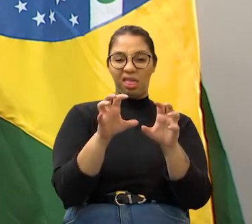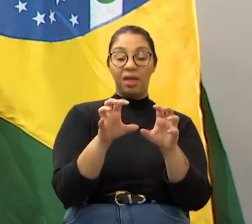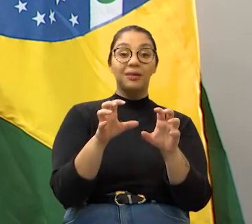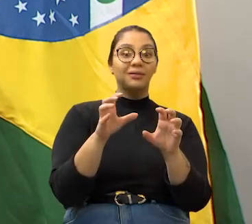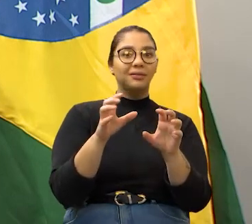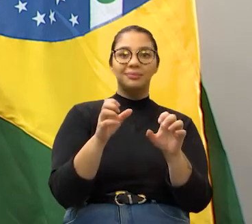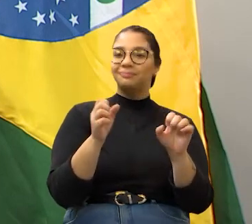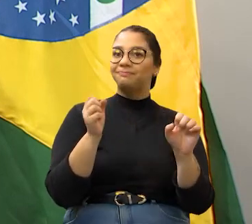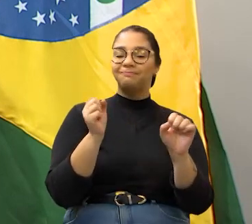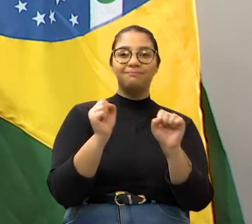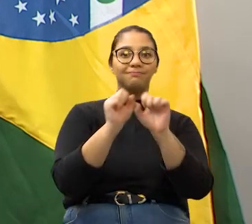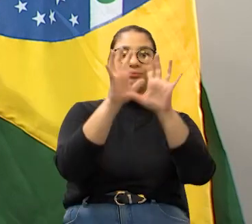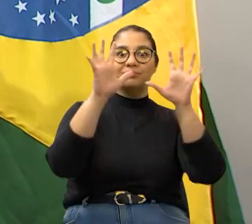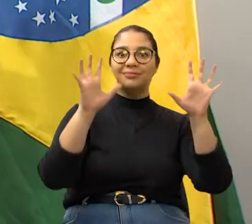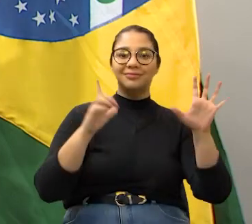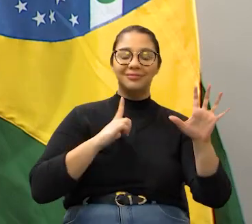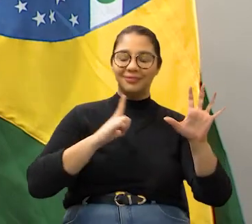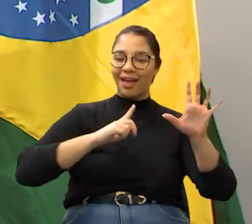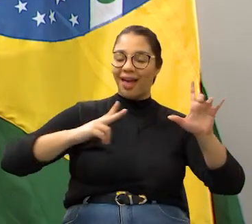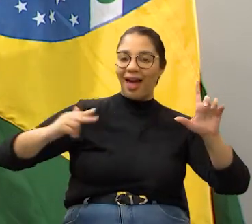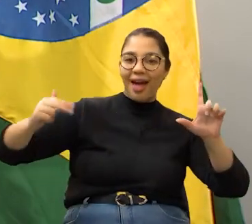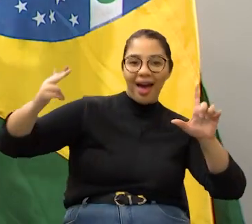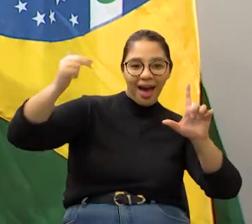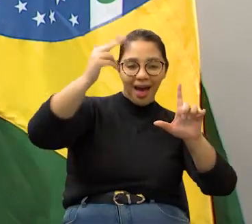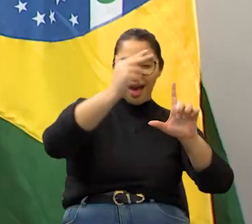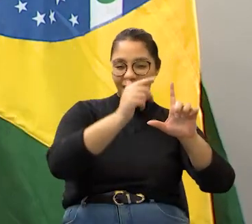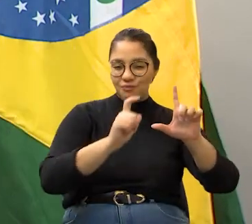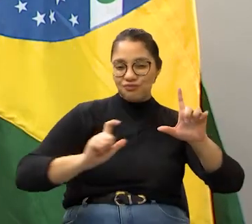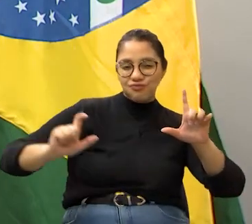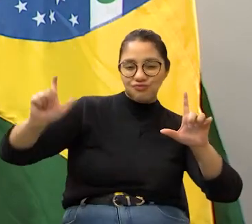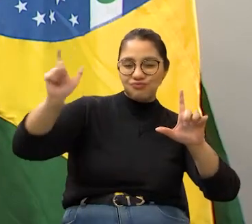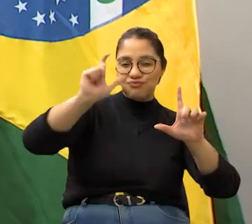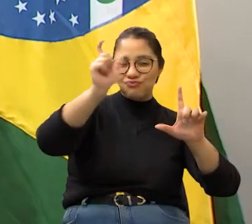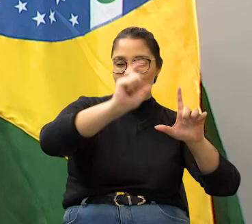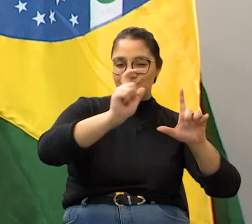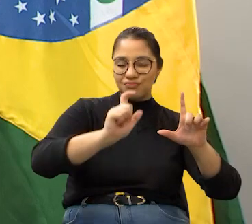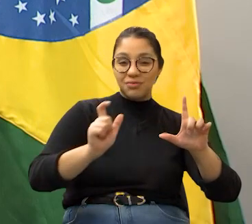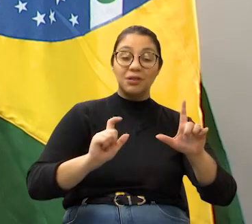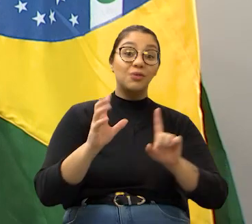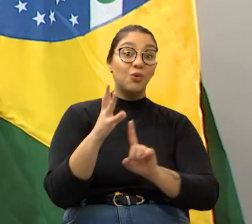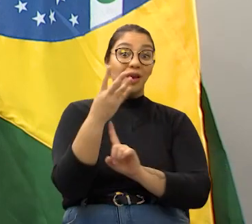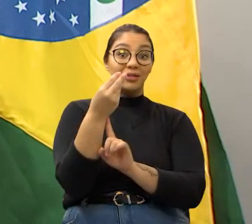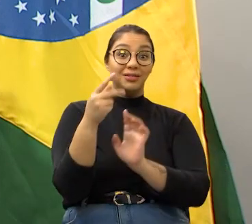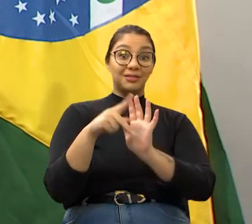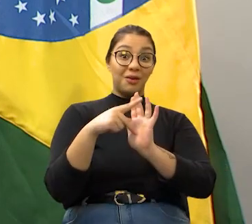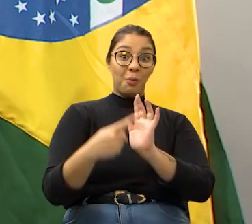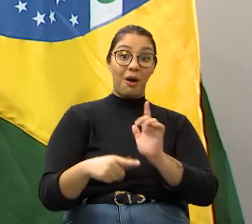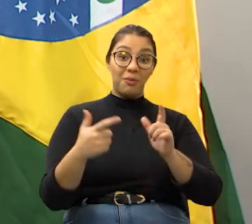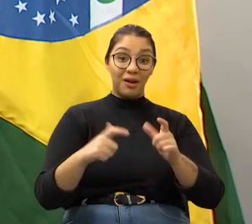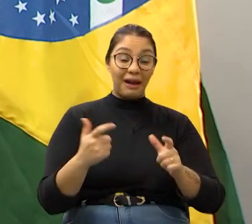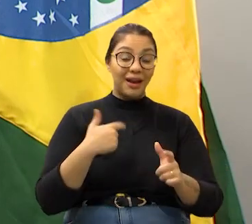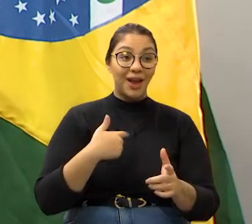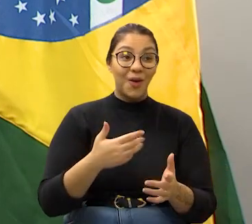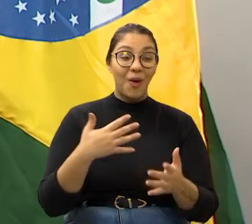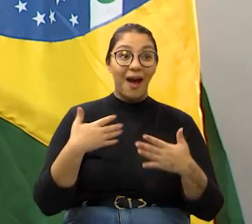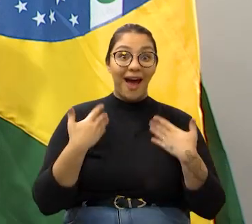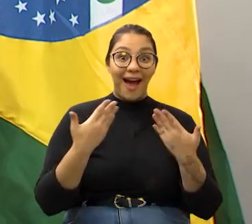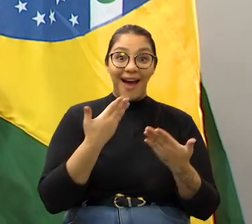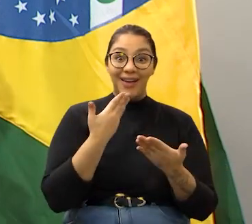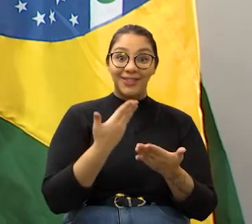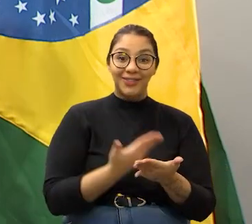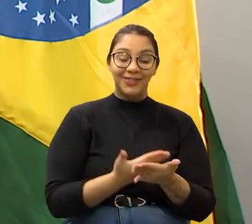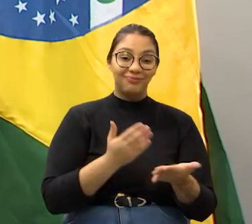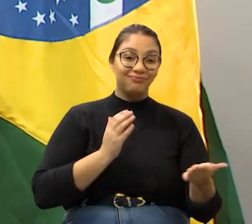você vai encontrar belos quadros feitos por artistas locais. Então eu fiquei, assim, surpreso que